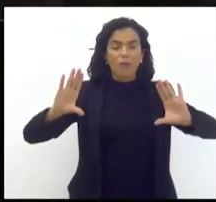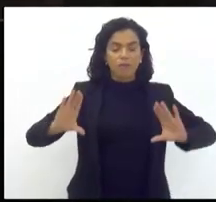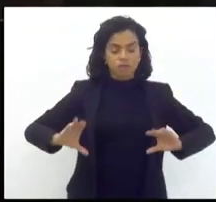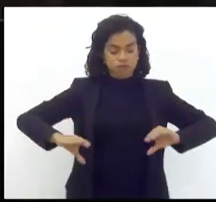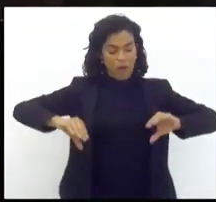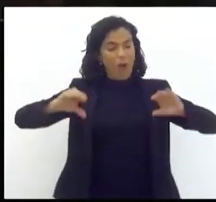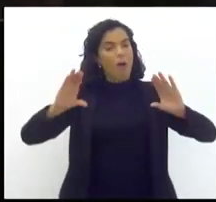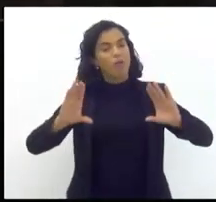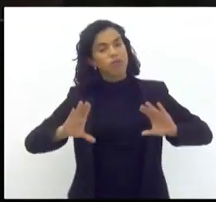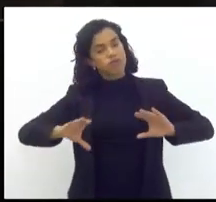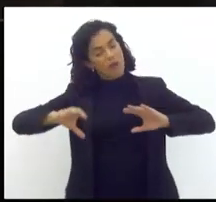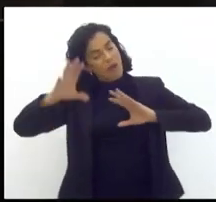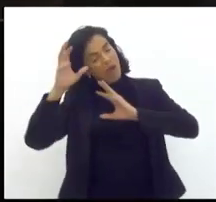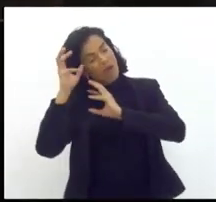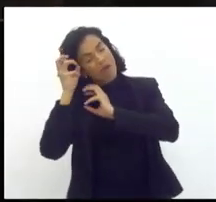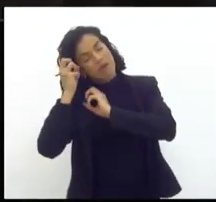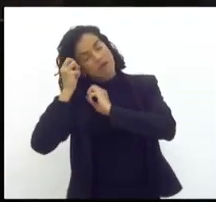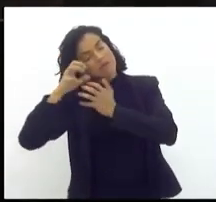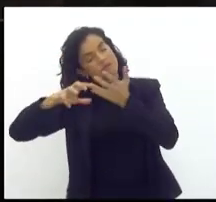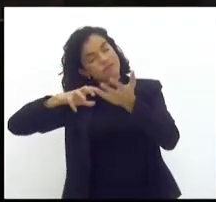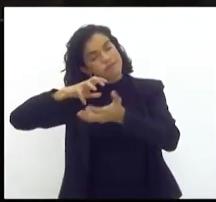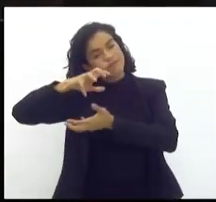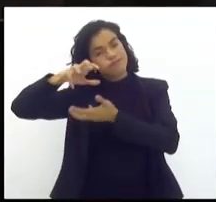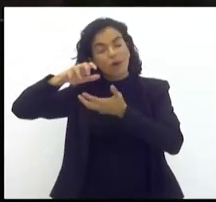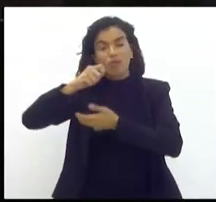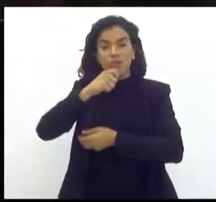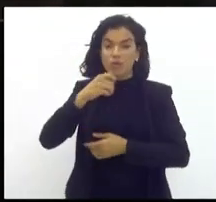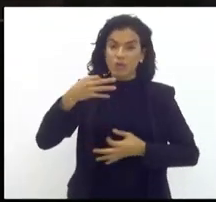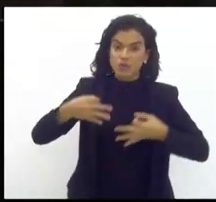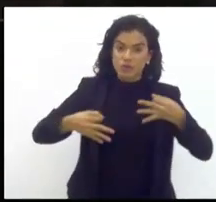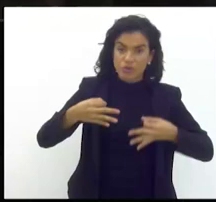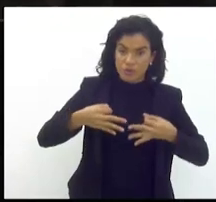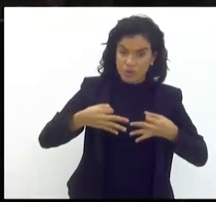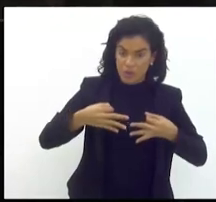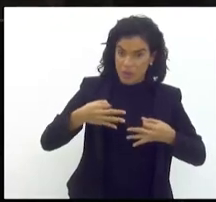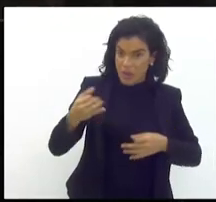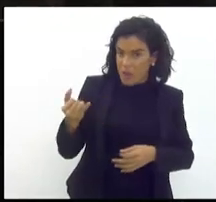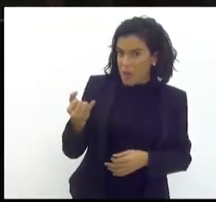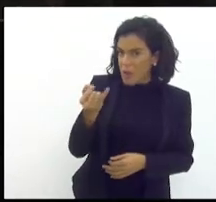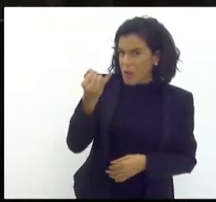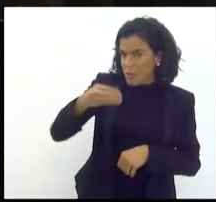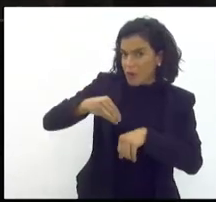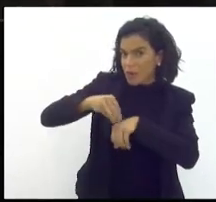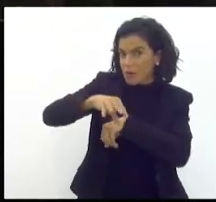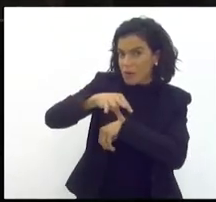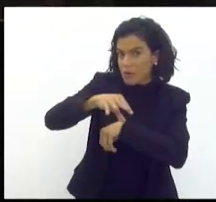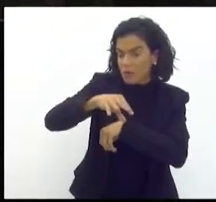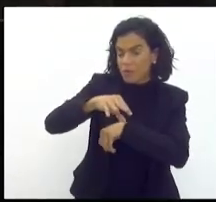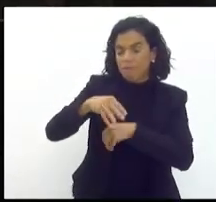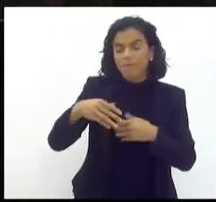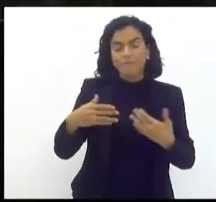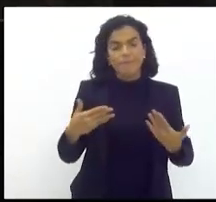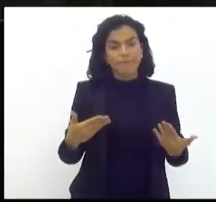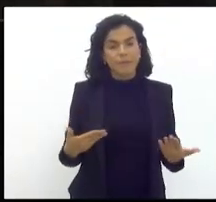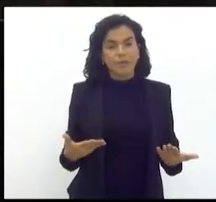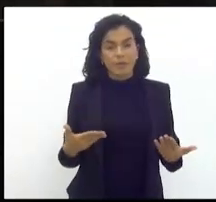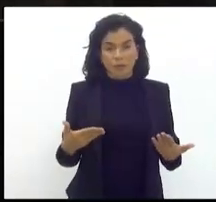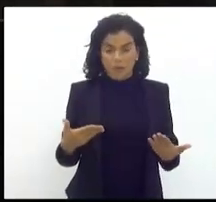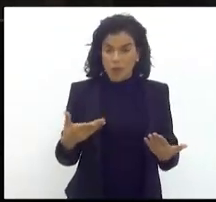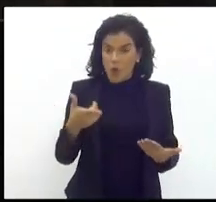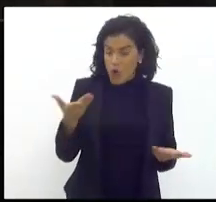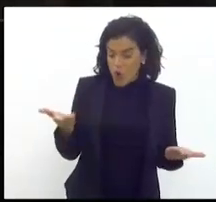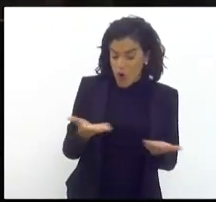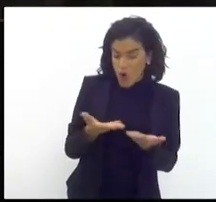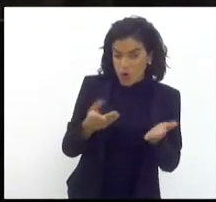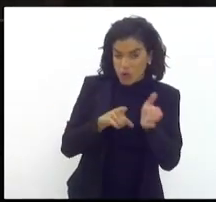com seu sono injusto e é importante que isso seja dito E aí saiu